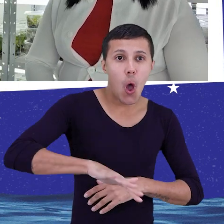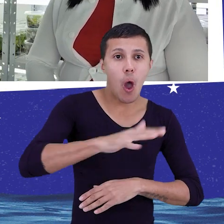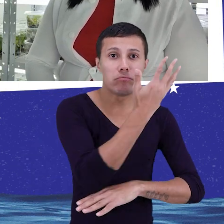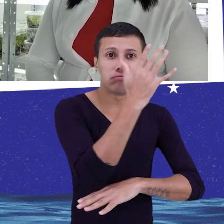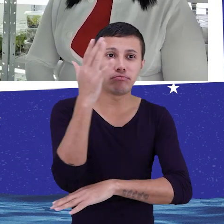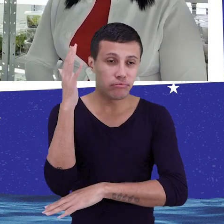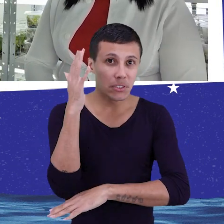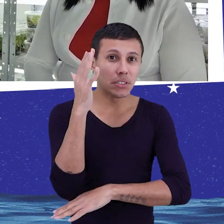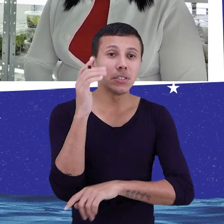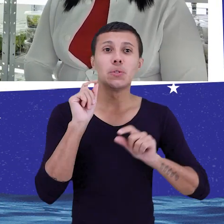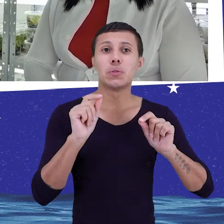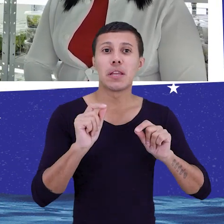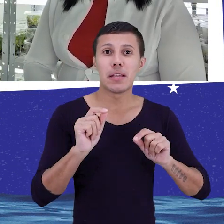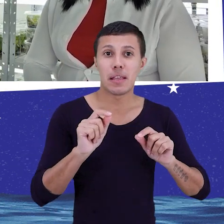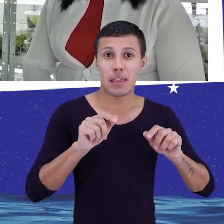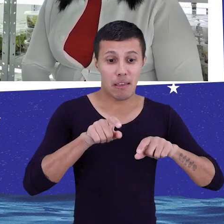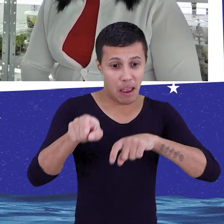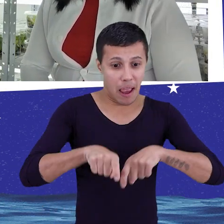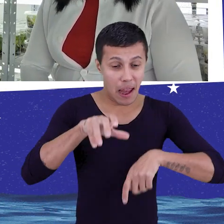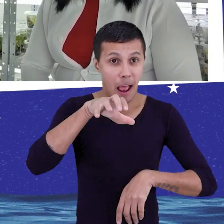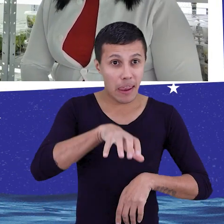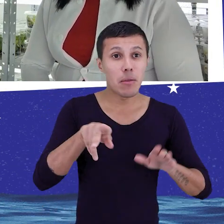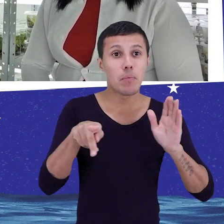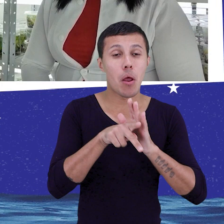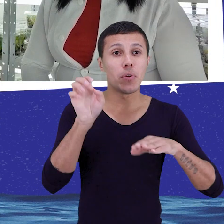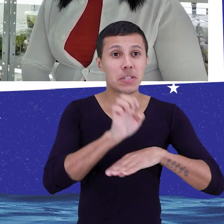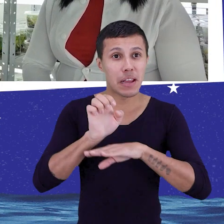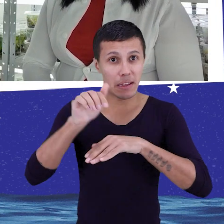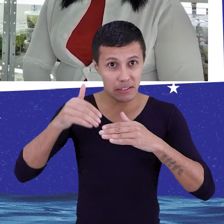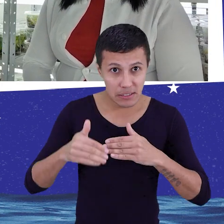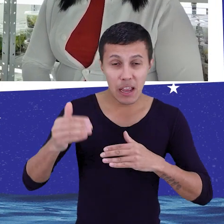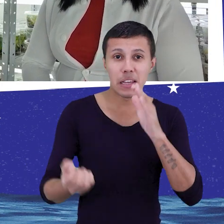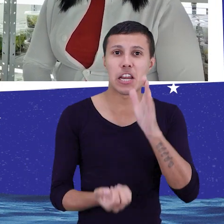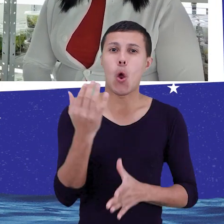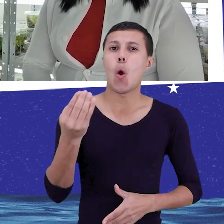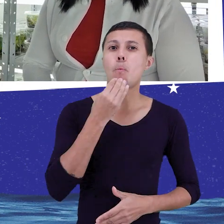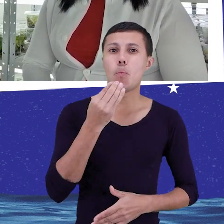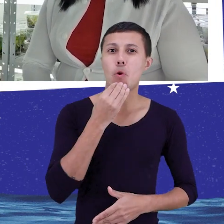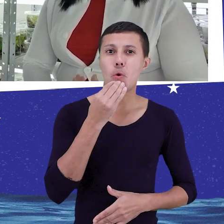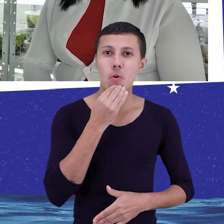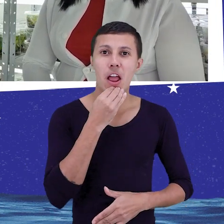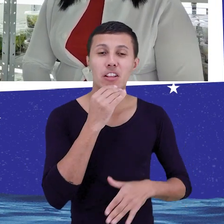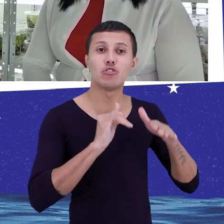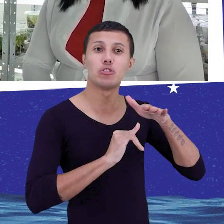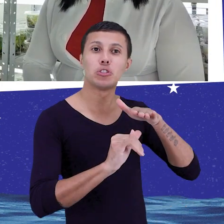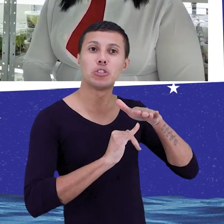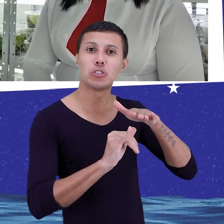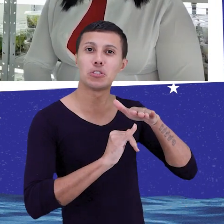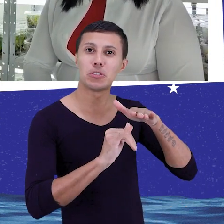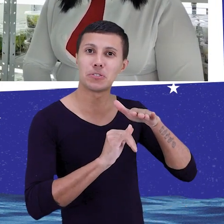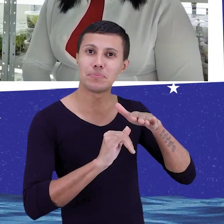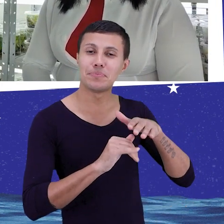em expansão desse setor agrícola no estado. Então, daí surgiu essa oportunidade de a gente estar criando